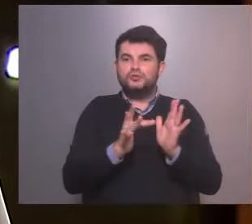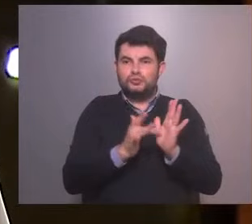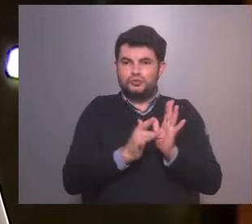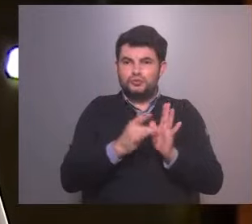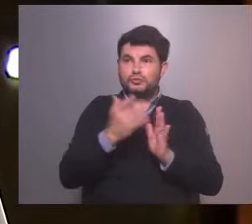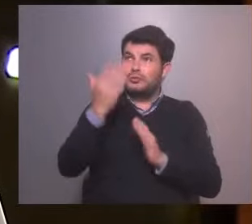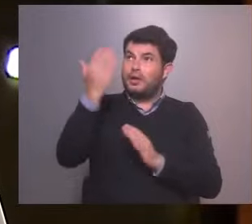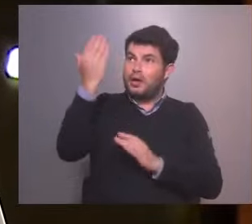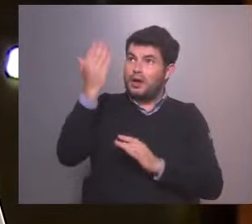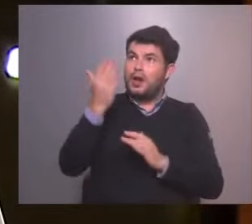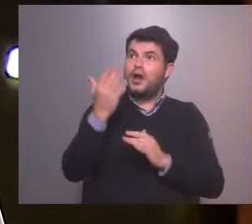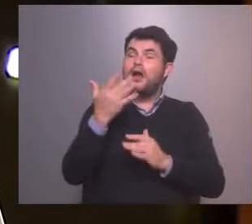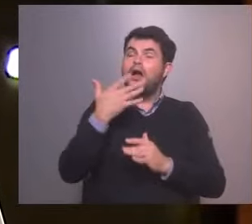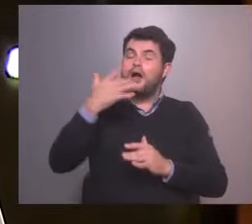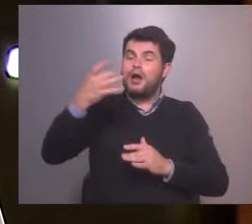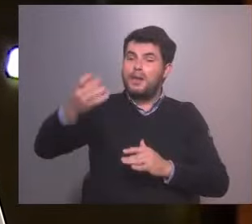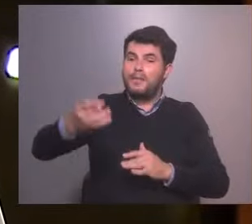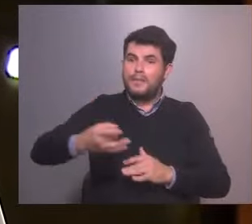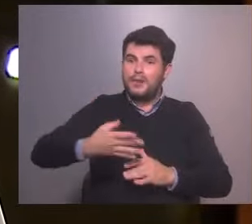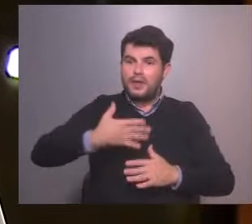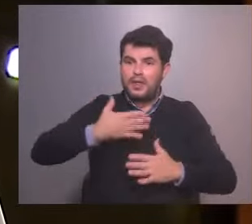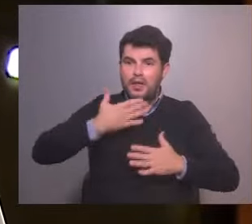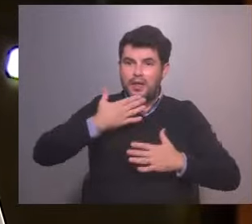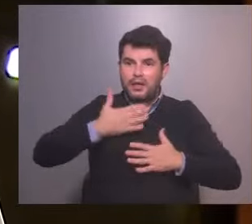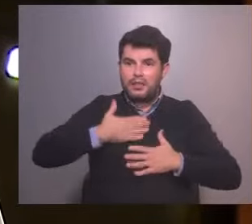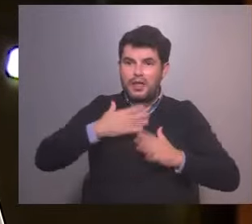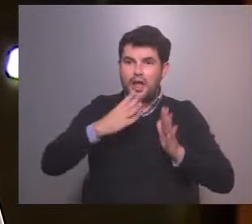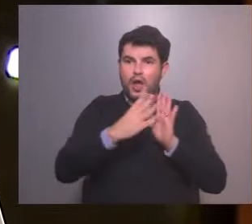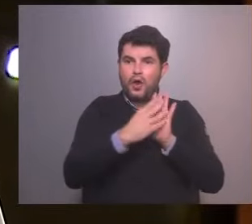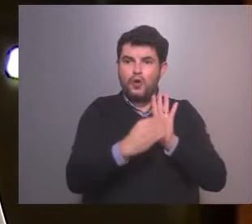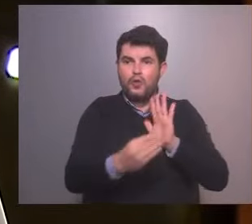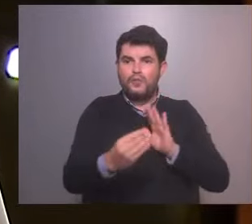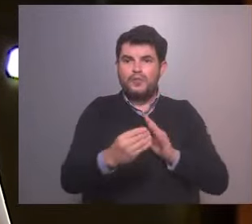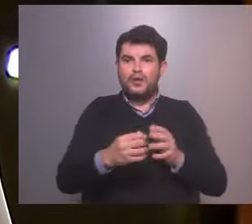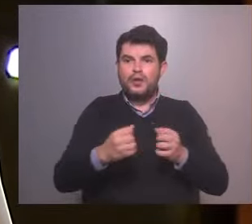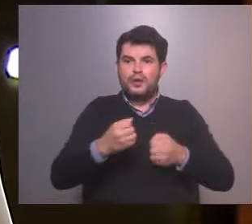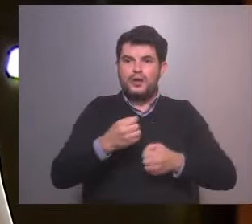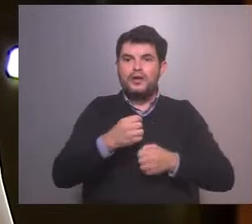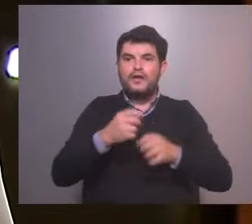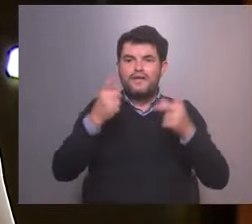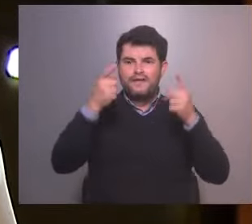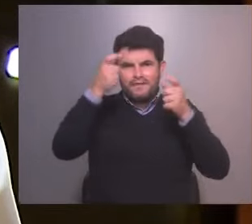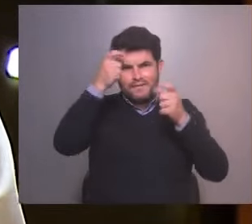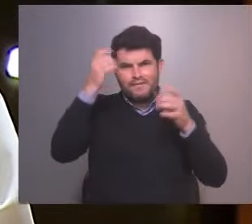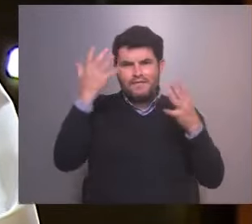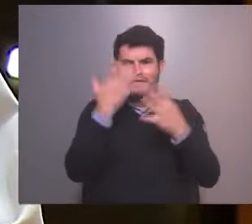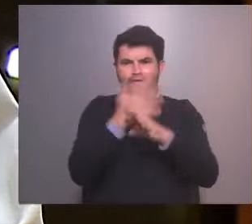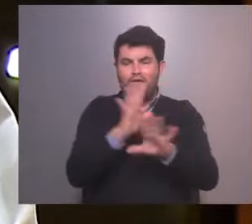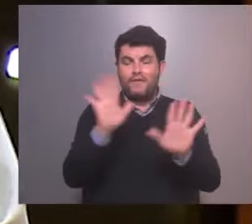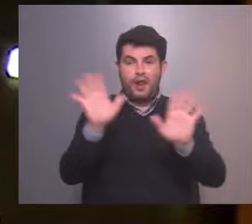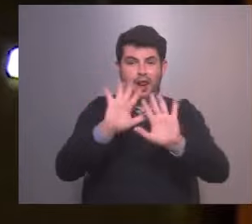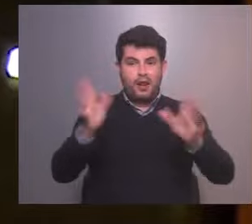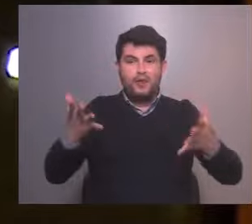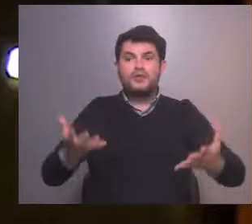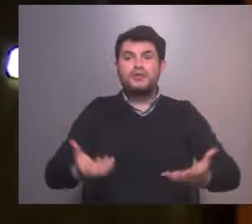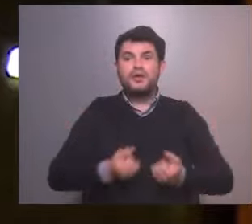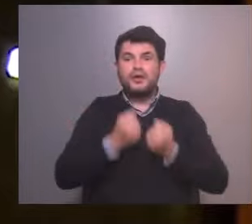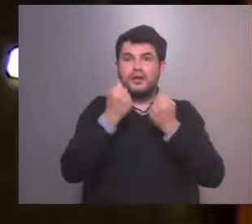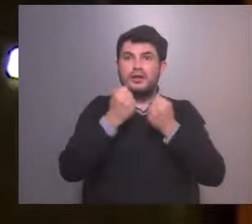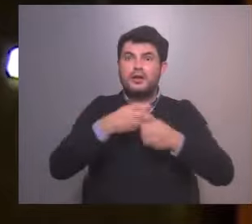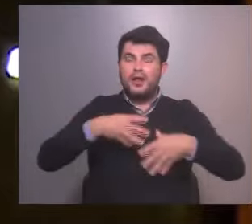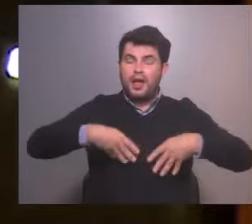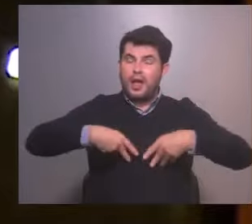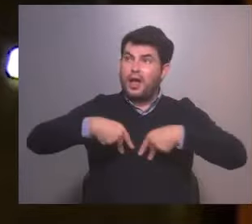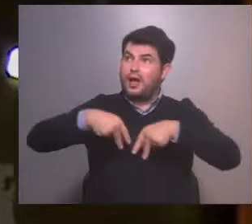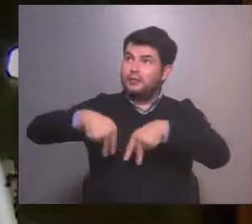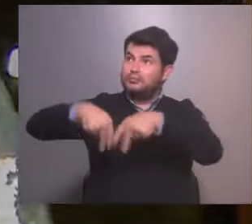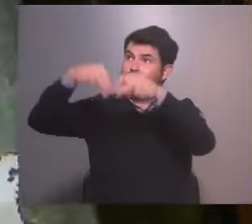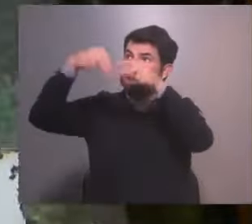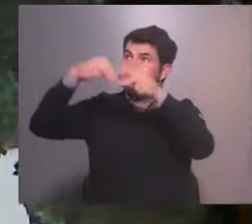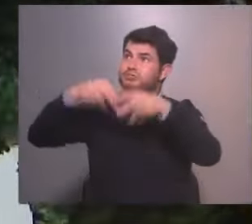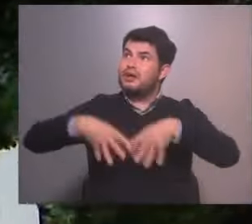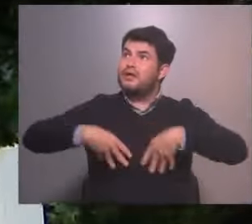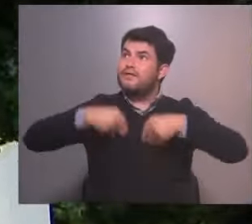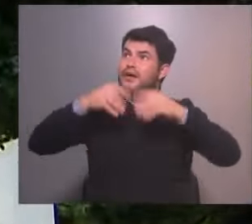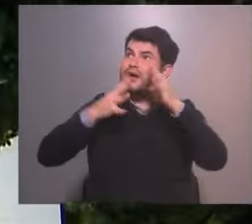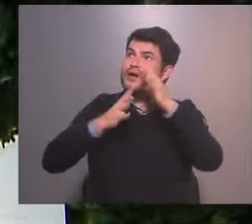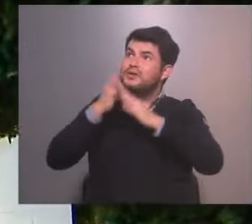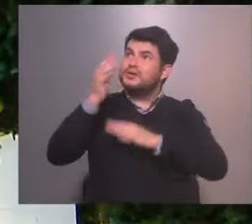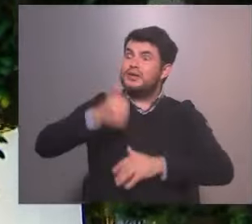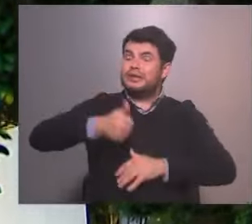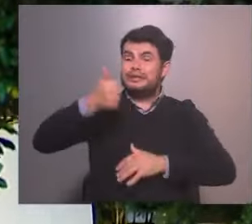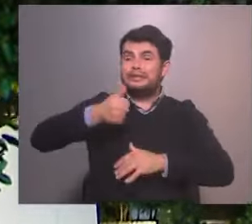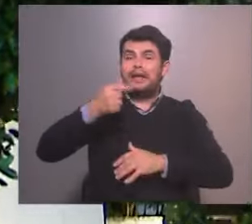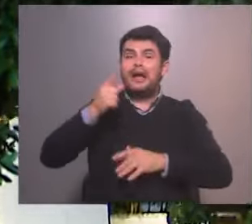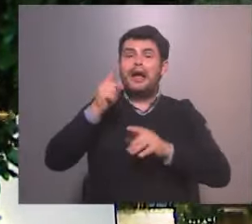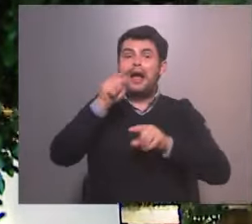Thank you. Maria